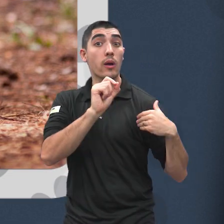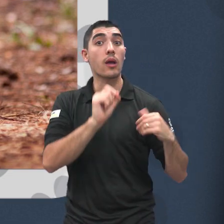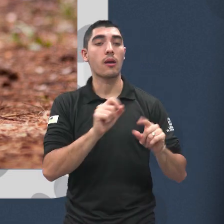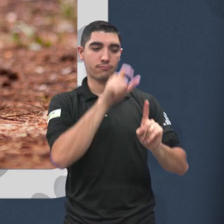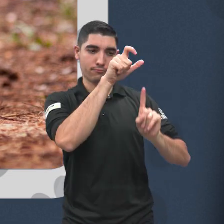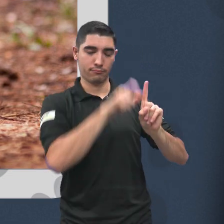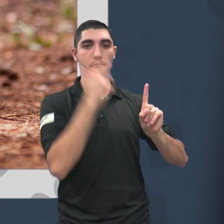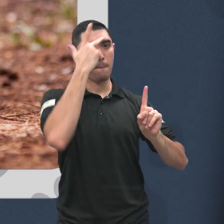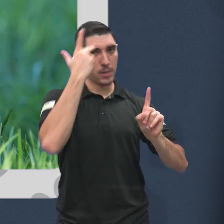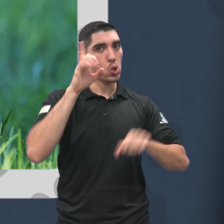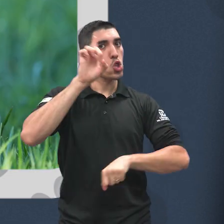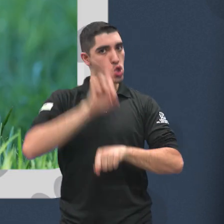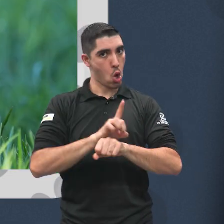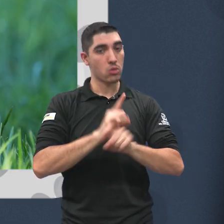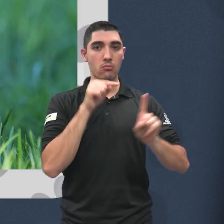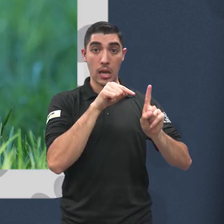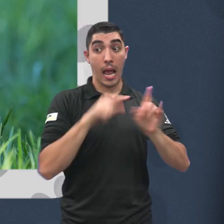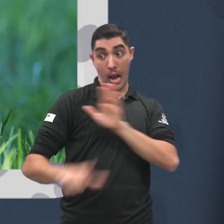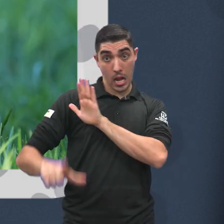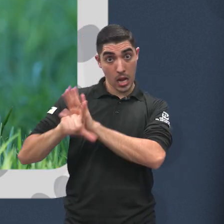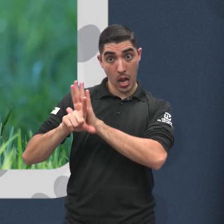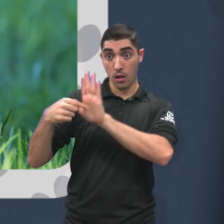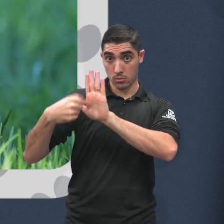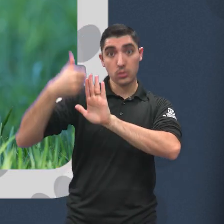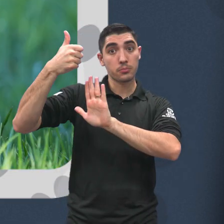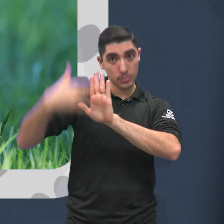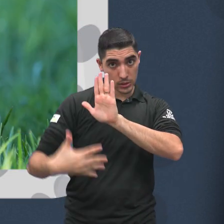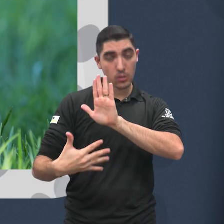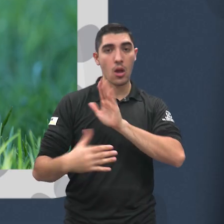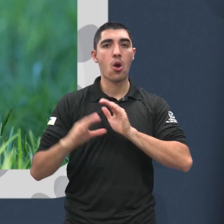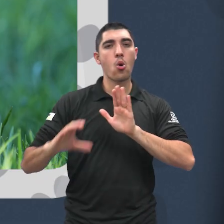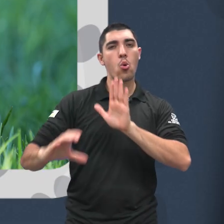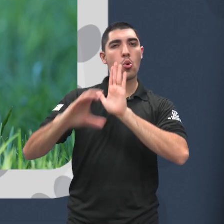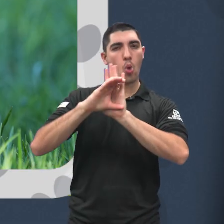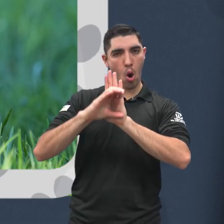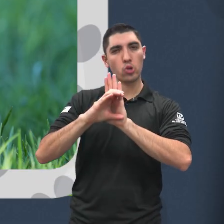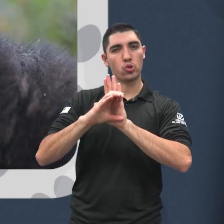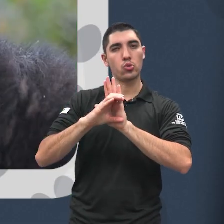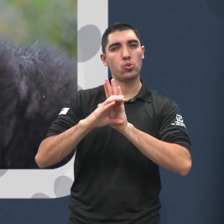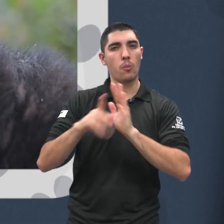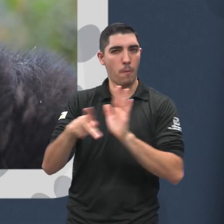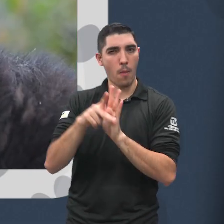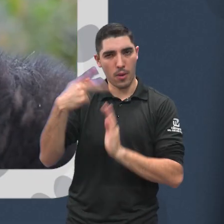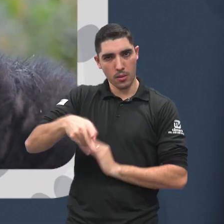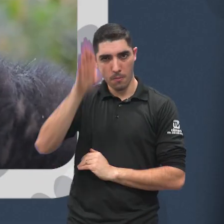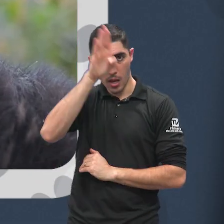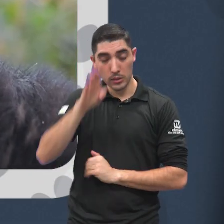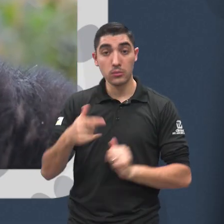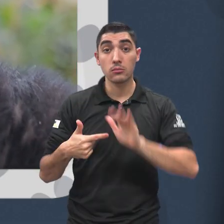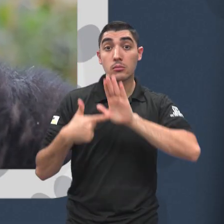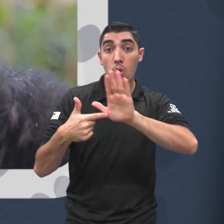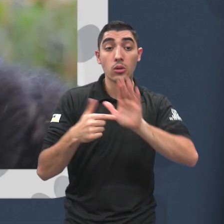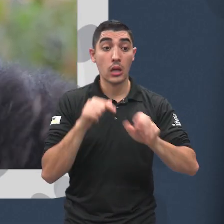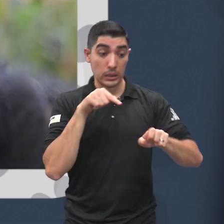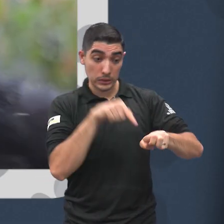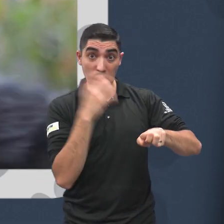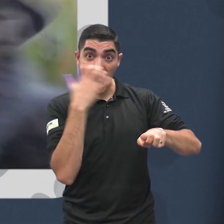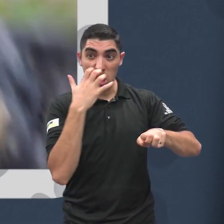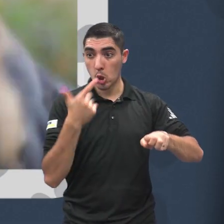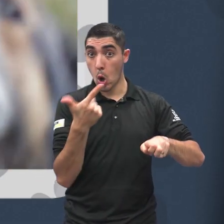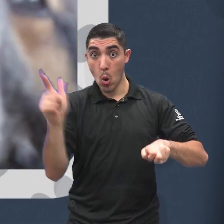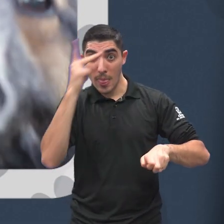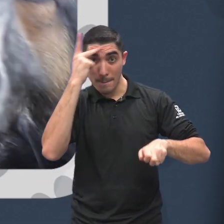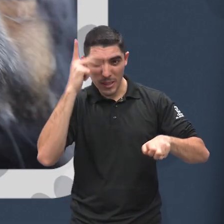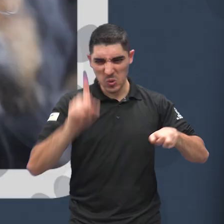do tutor em questão prevista por lei, tá? De acordo com o Código Civil Brasileiro, se um animal causa algum dano a outra